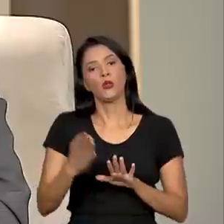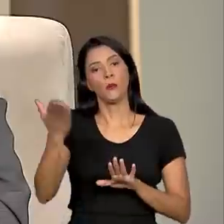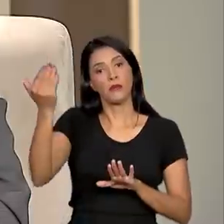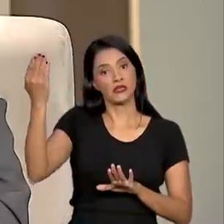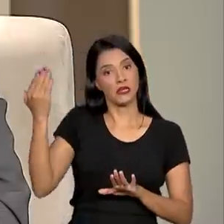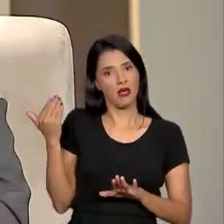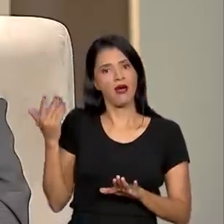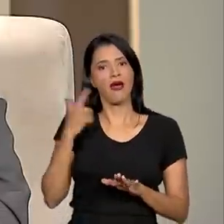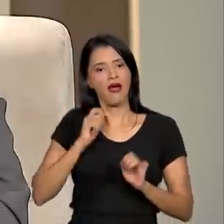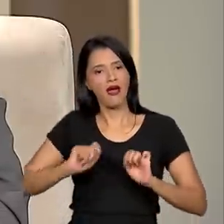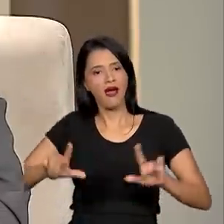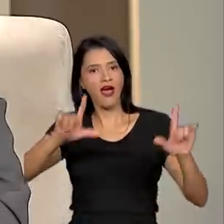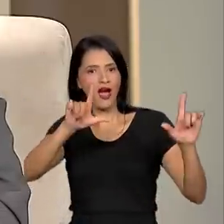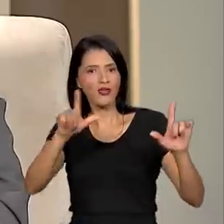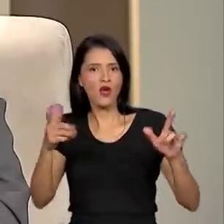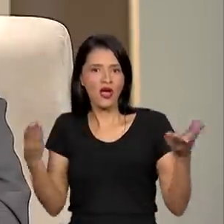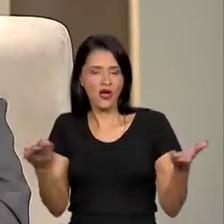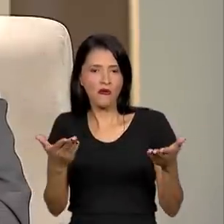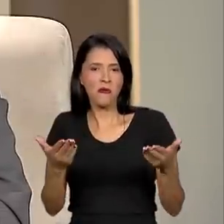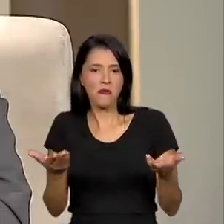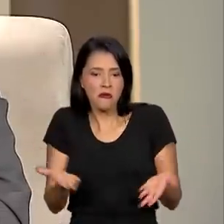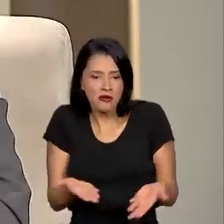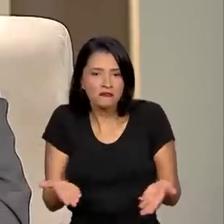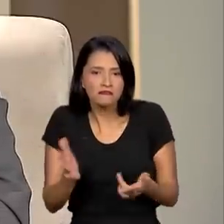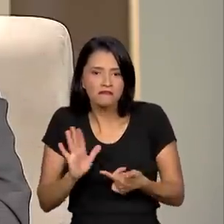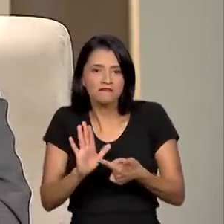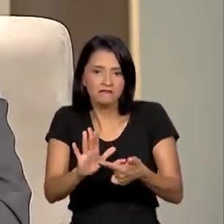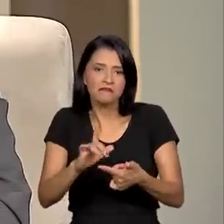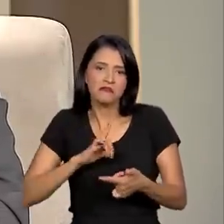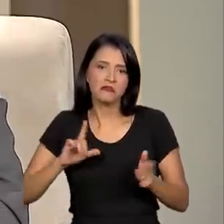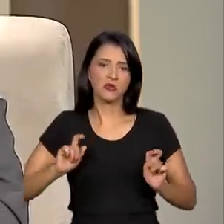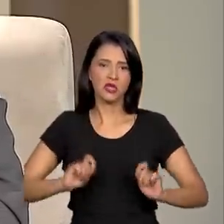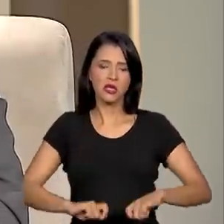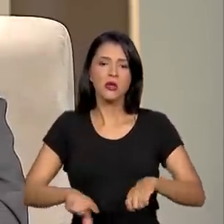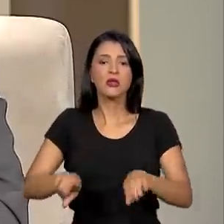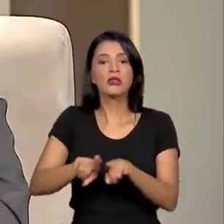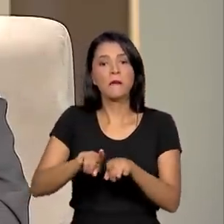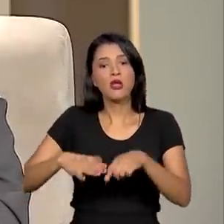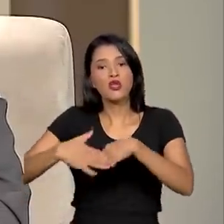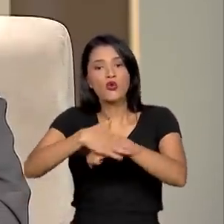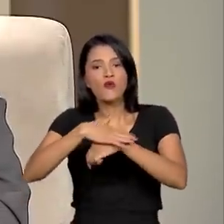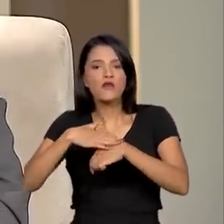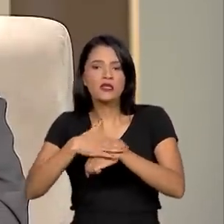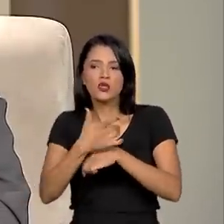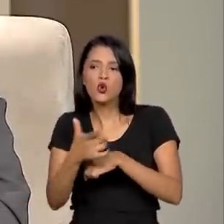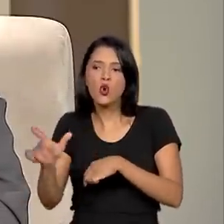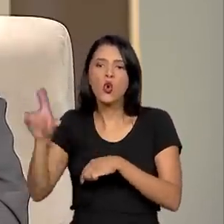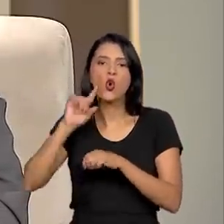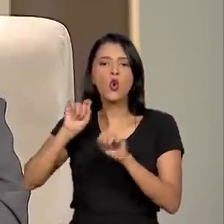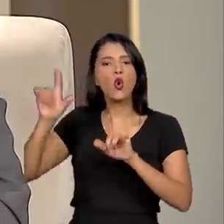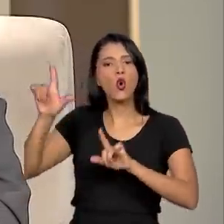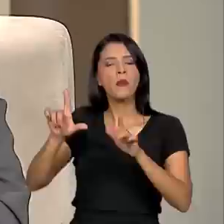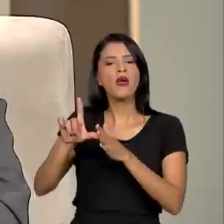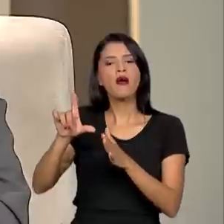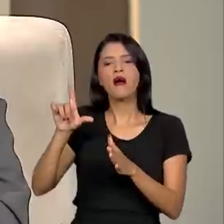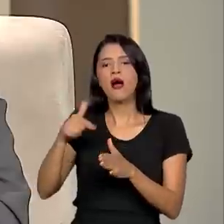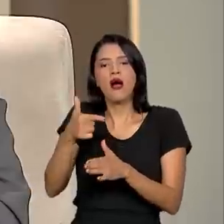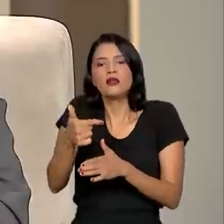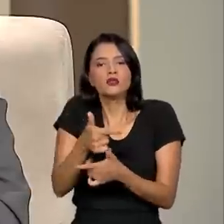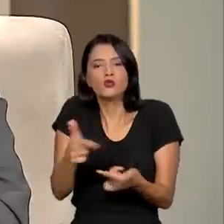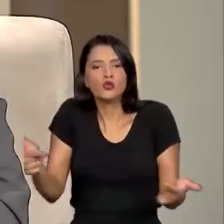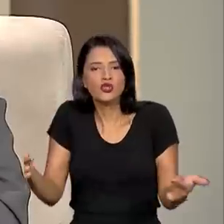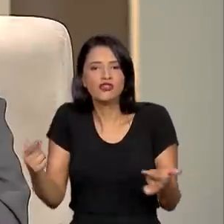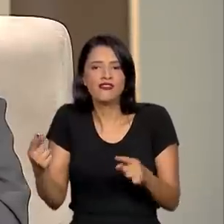passado, trazidas agora ao presente, e conversando e dialogando com obras que não existiam quando elas